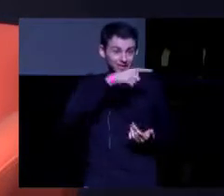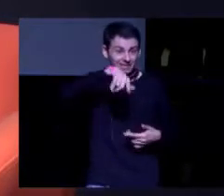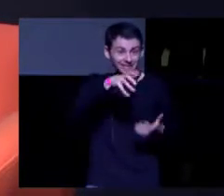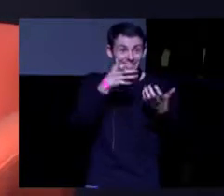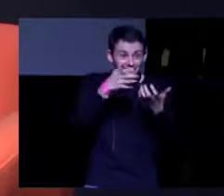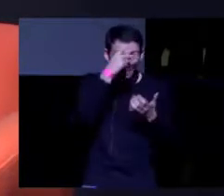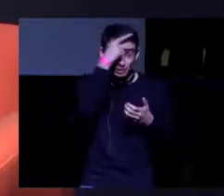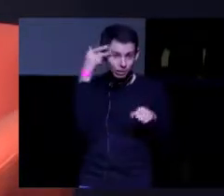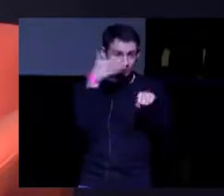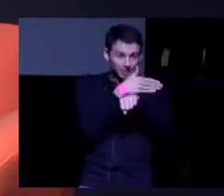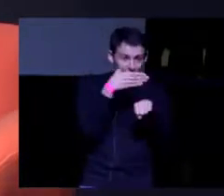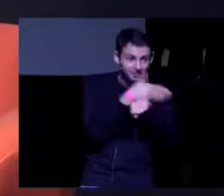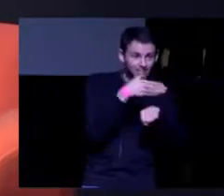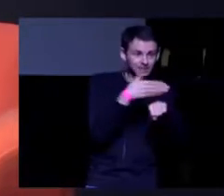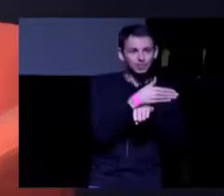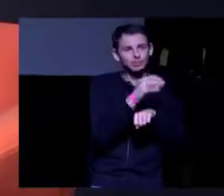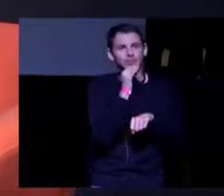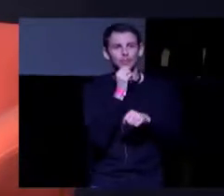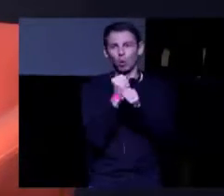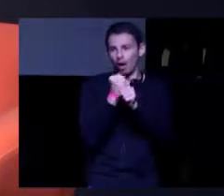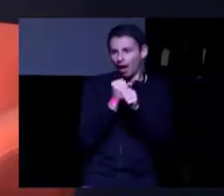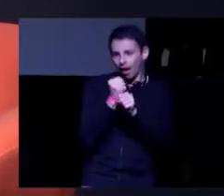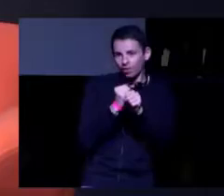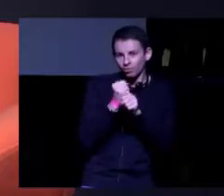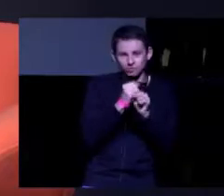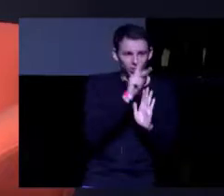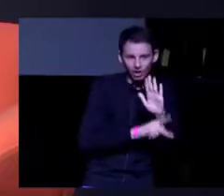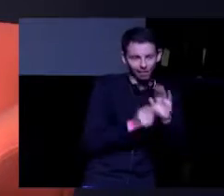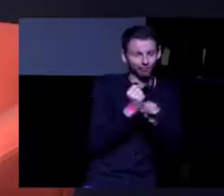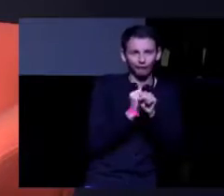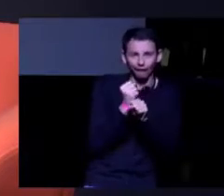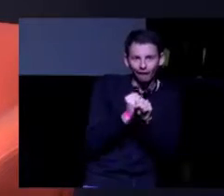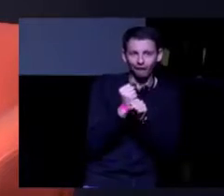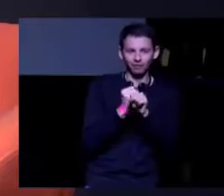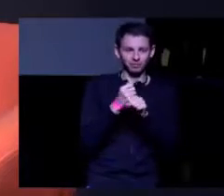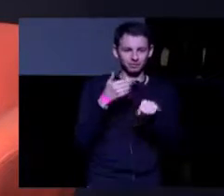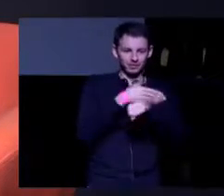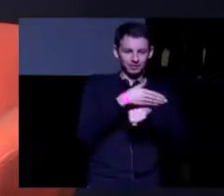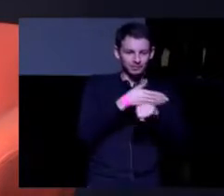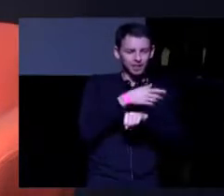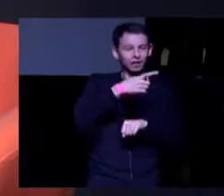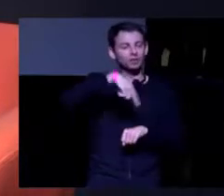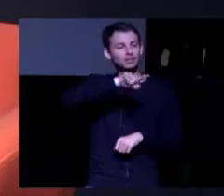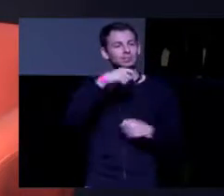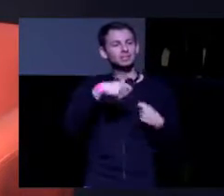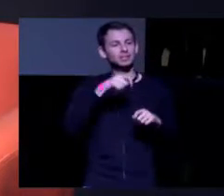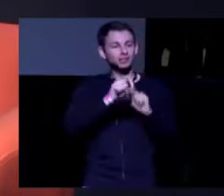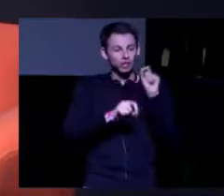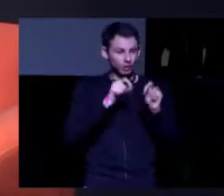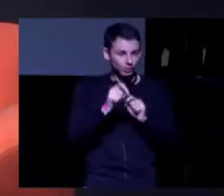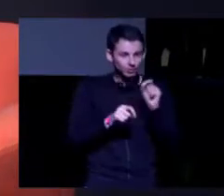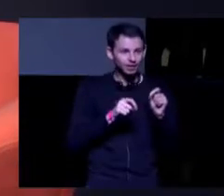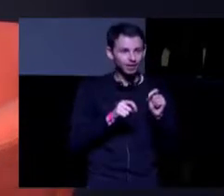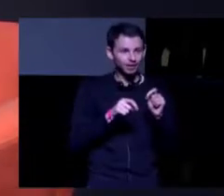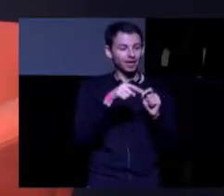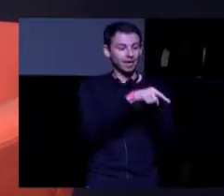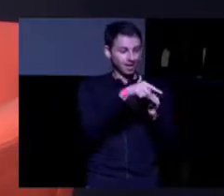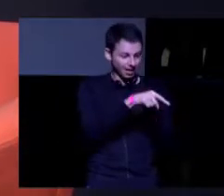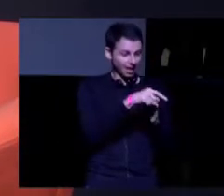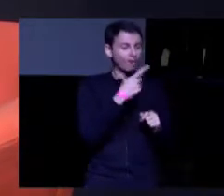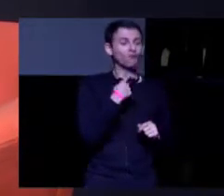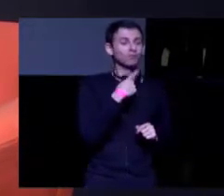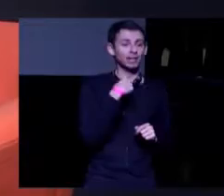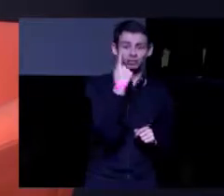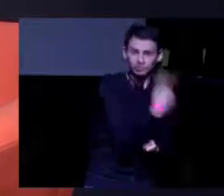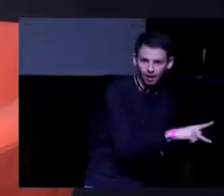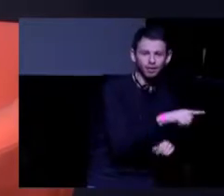menos um engajamento a longo prazo, entendam que o interesse e o desafio que essa pessoa busca tem que aumentar também. Não adianta